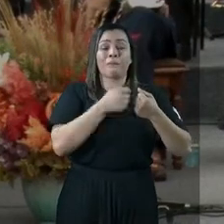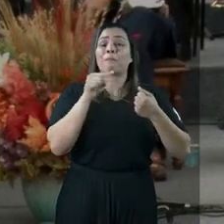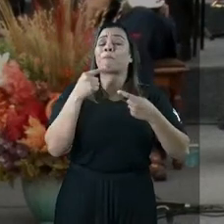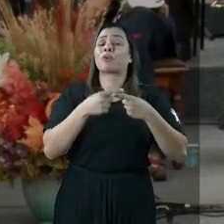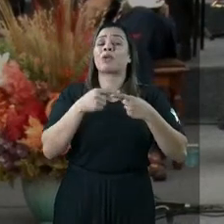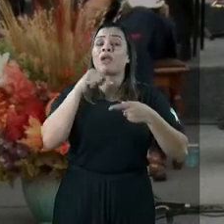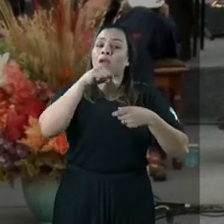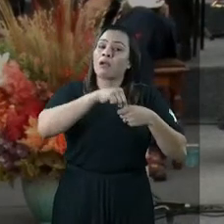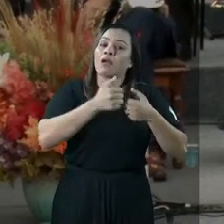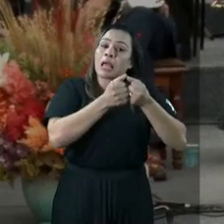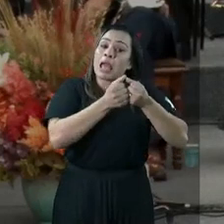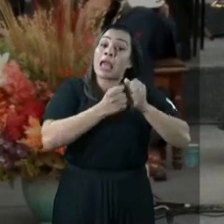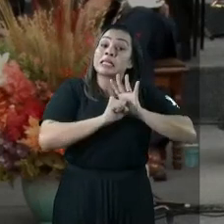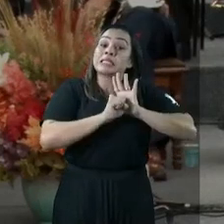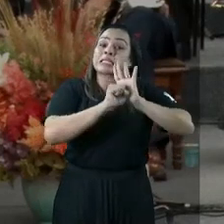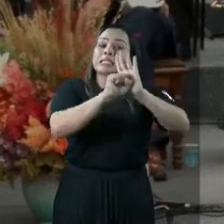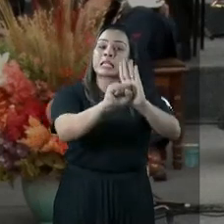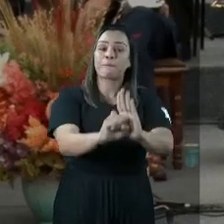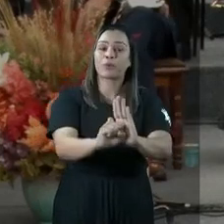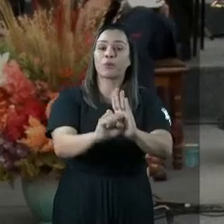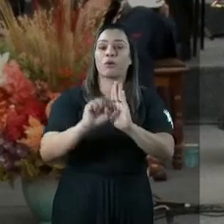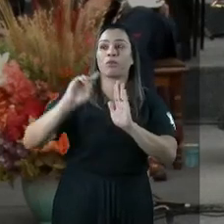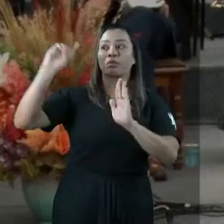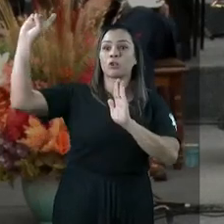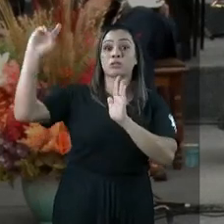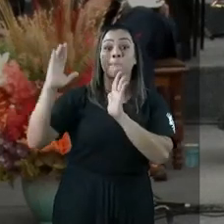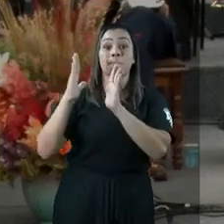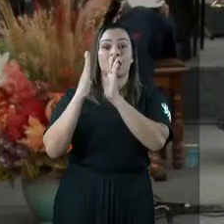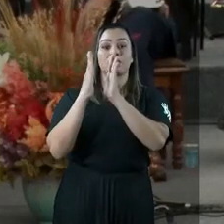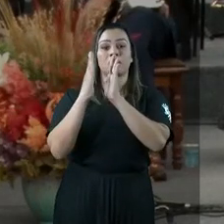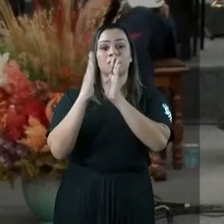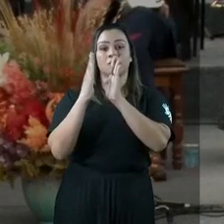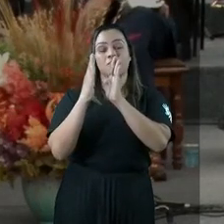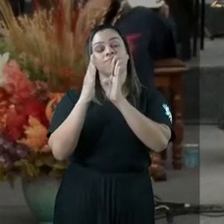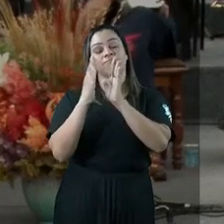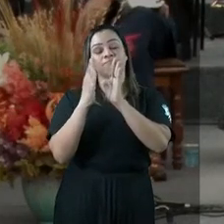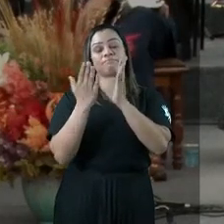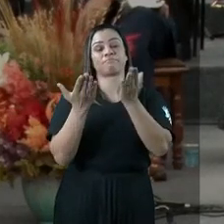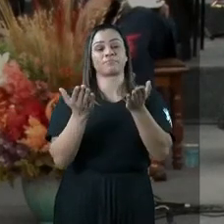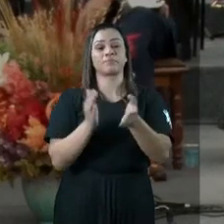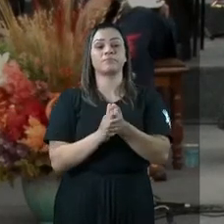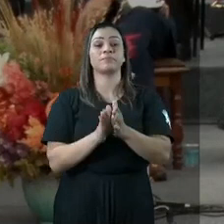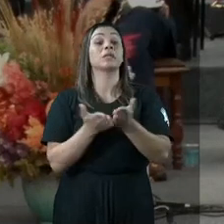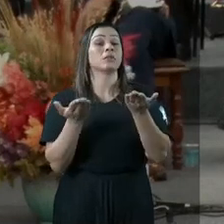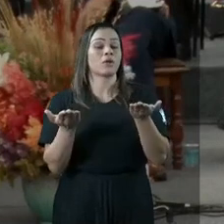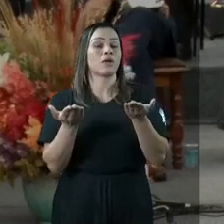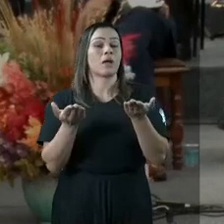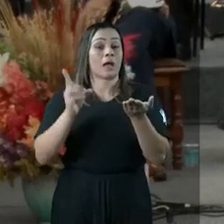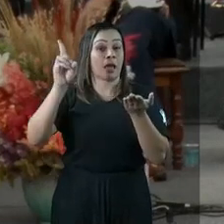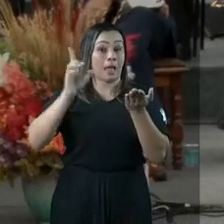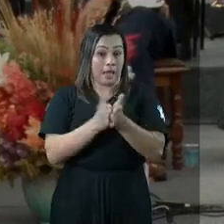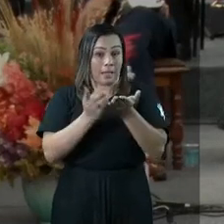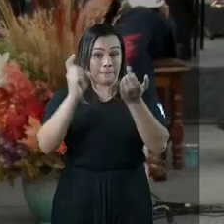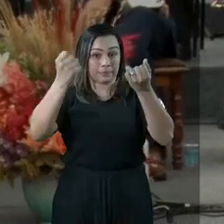E dentro dessa ótica, o que me chama atenção, está registrado no segundo livro de Samuel, no capítulo 6. Davi, depois